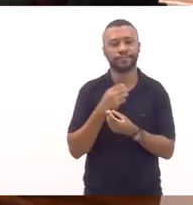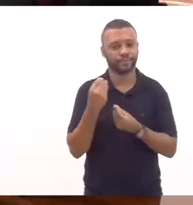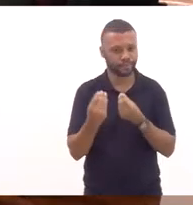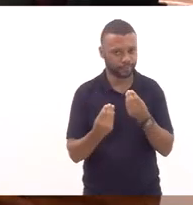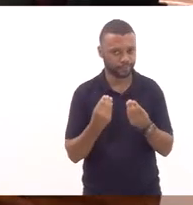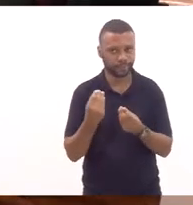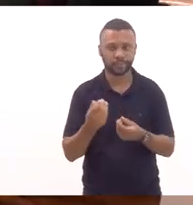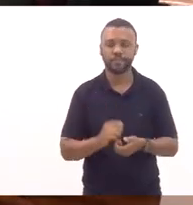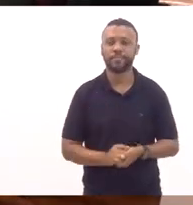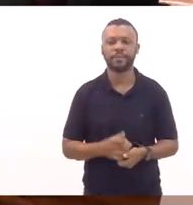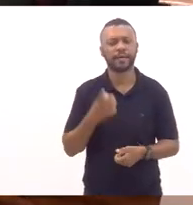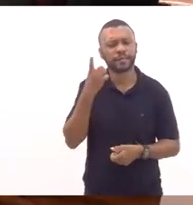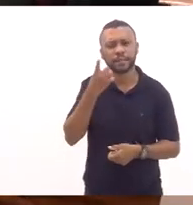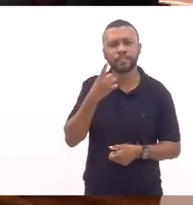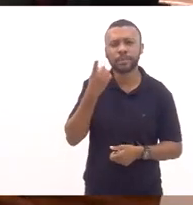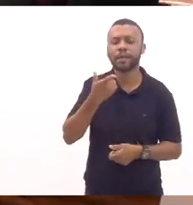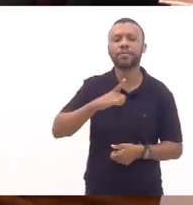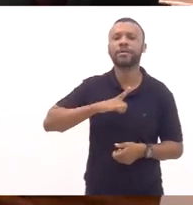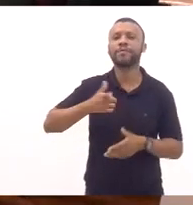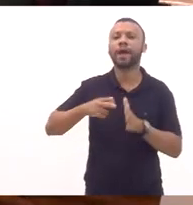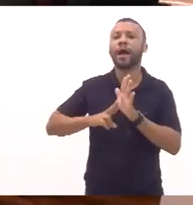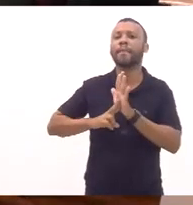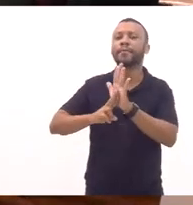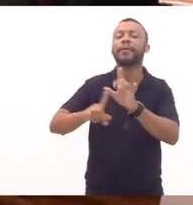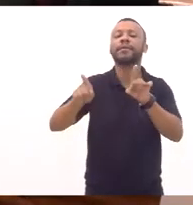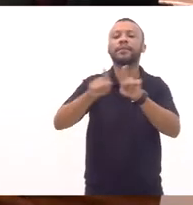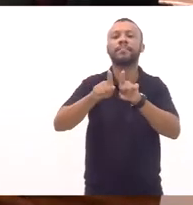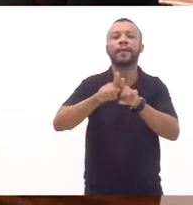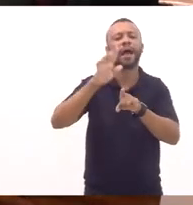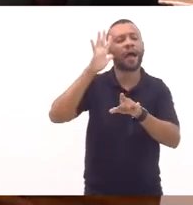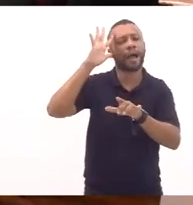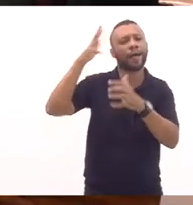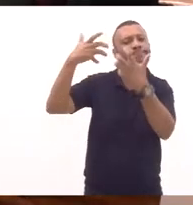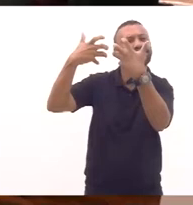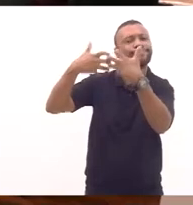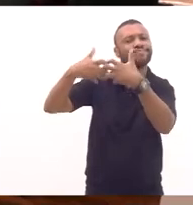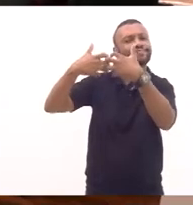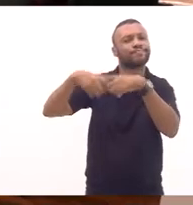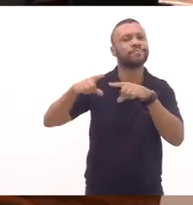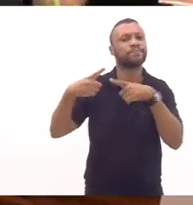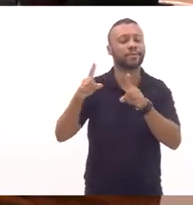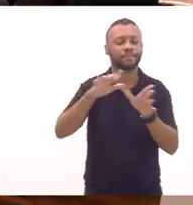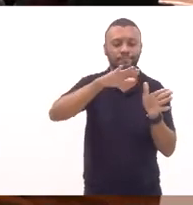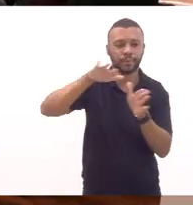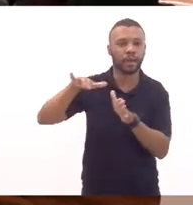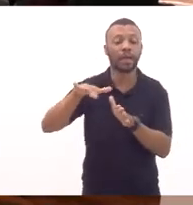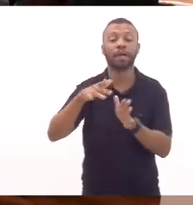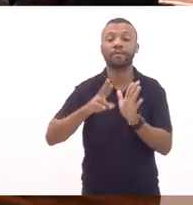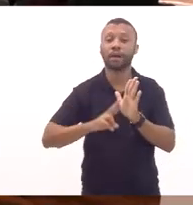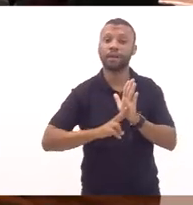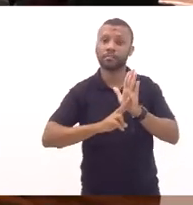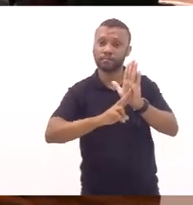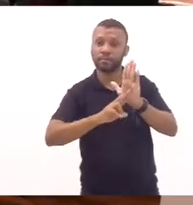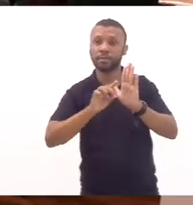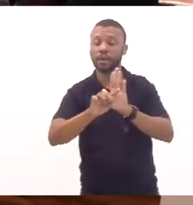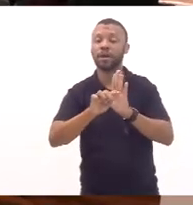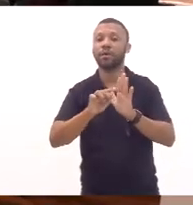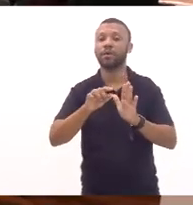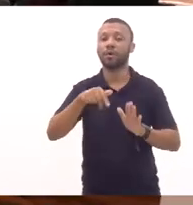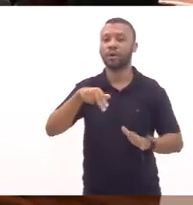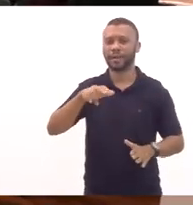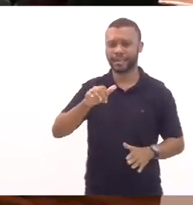É, deputada, eu fiquei de representar também... A provocação aí ainda, tá vendo? Eu fiquei de representar o Quintal Itinerante.